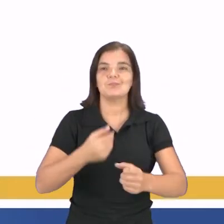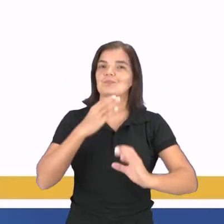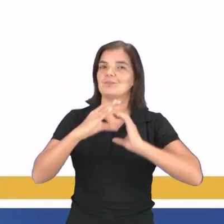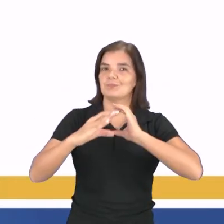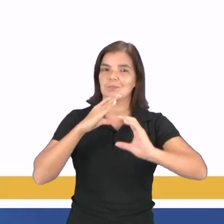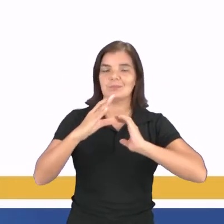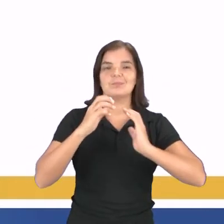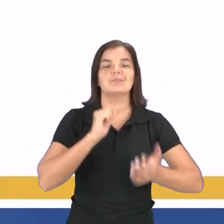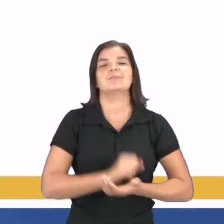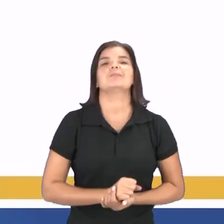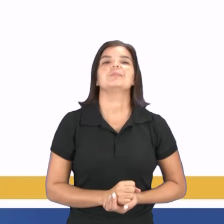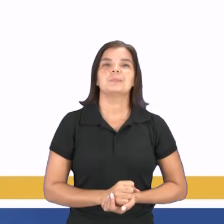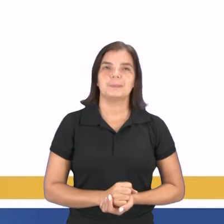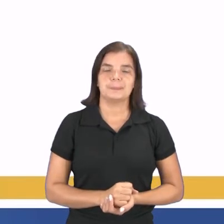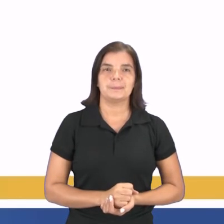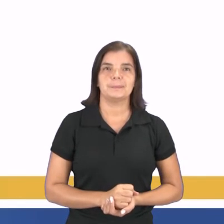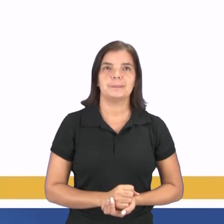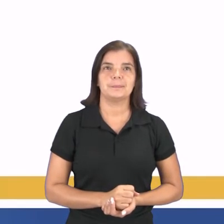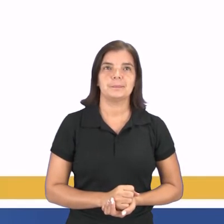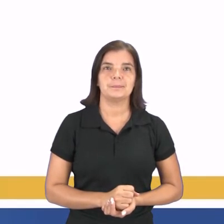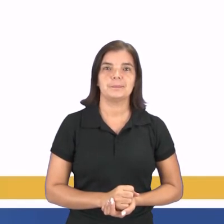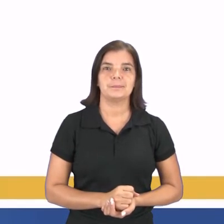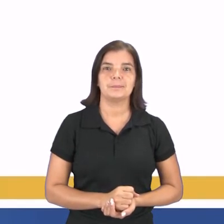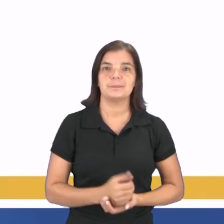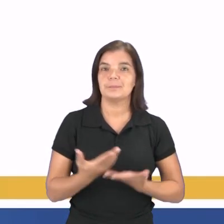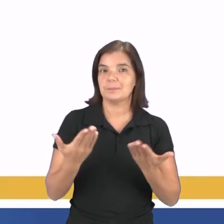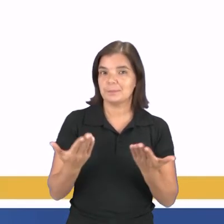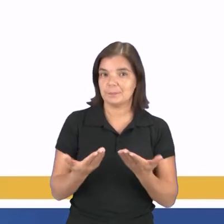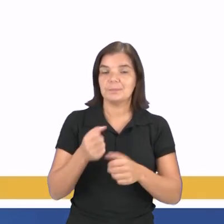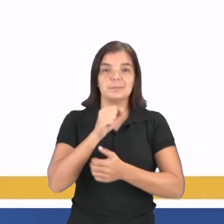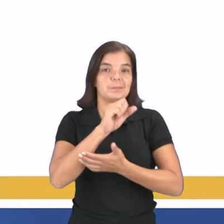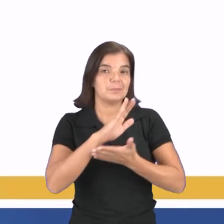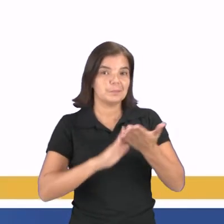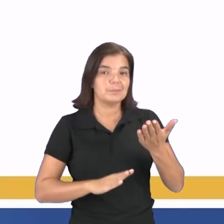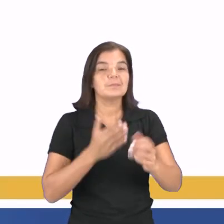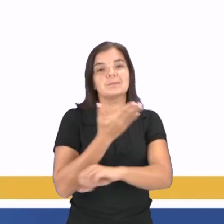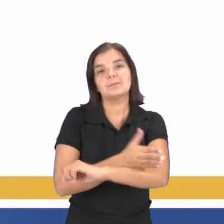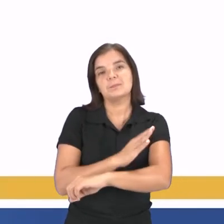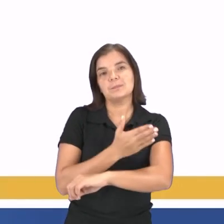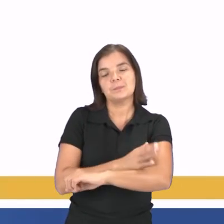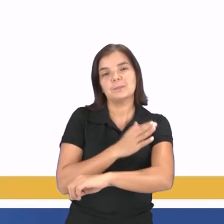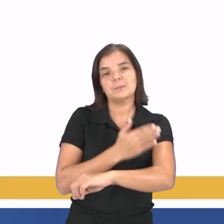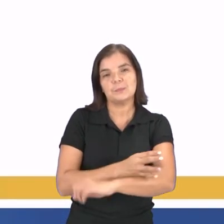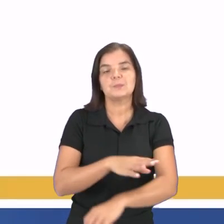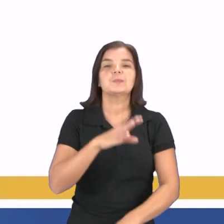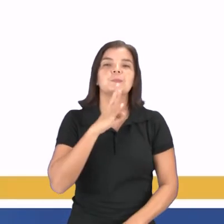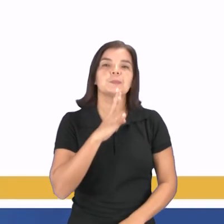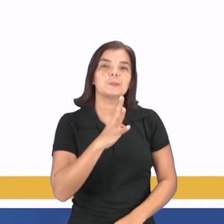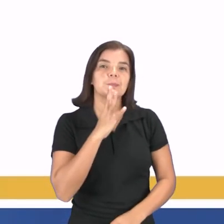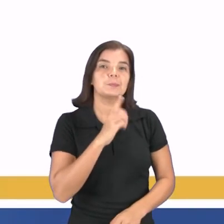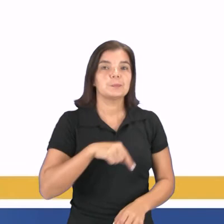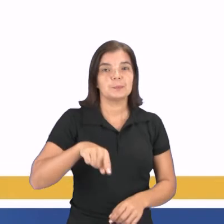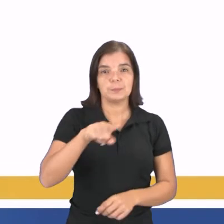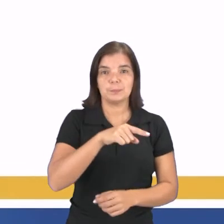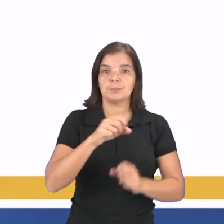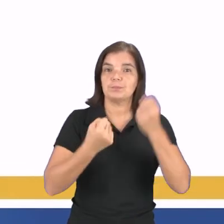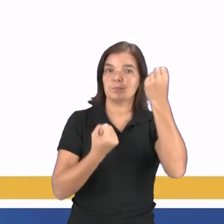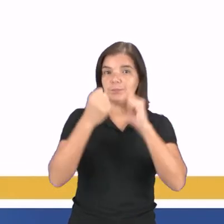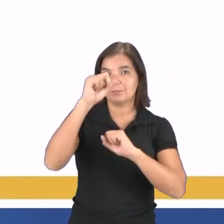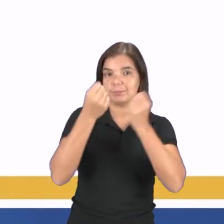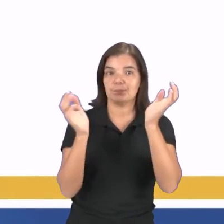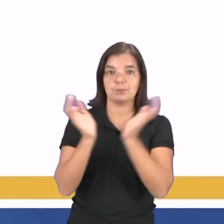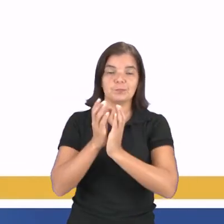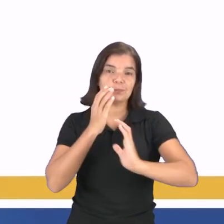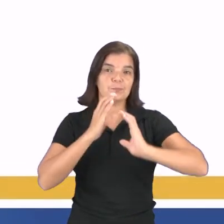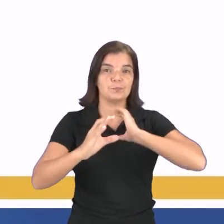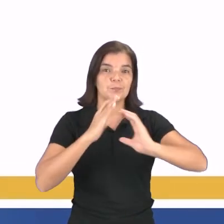todo o mundo da música. Exercitando um pouco dos nossos conhecimentos sobre a indústria